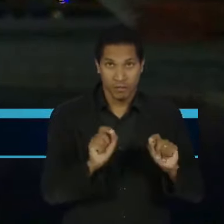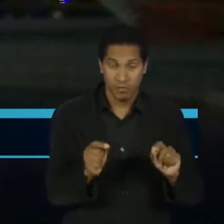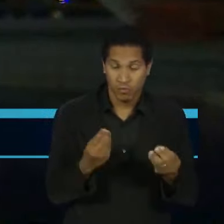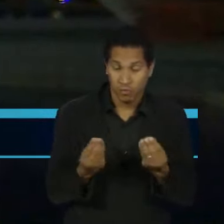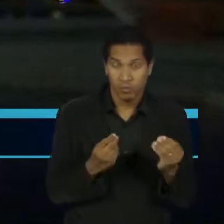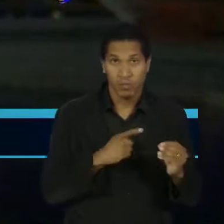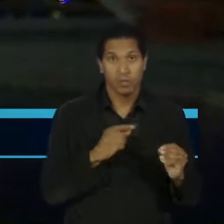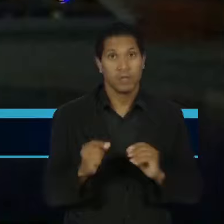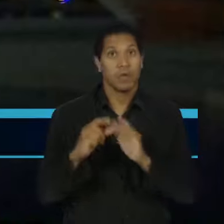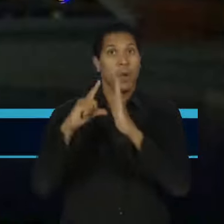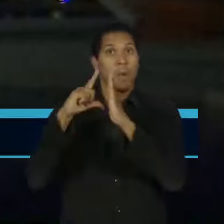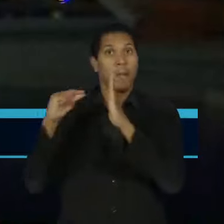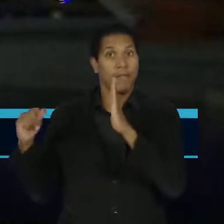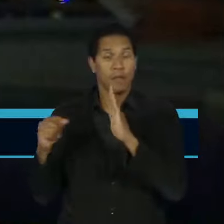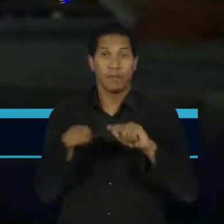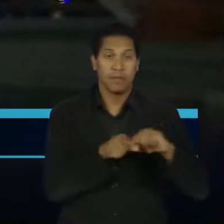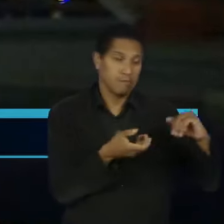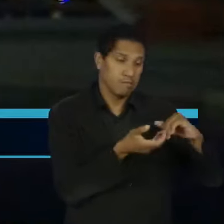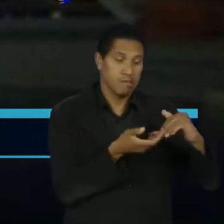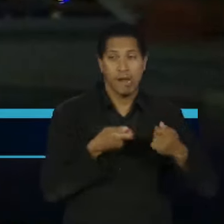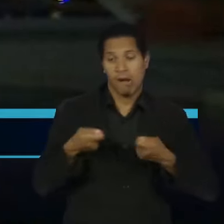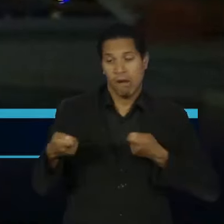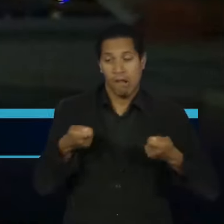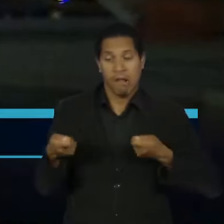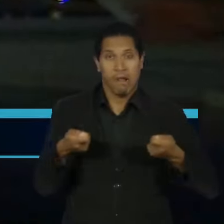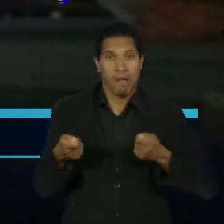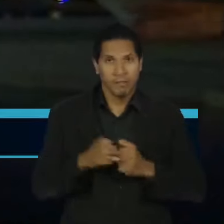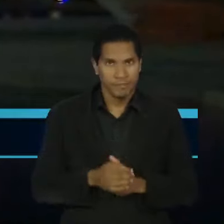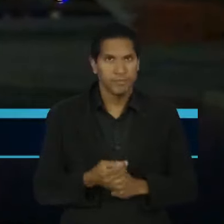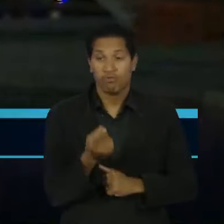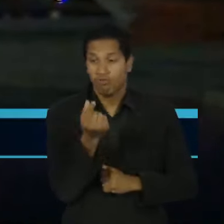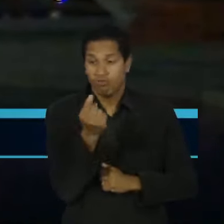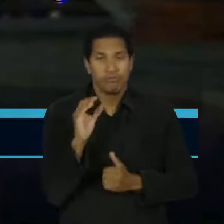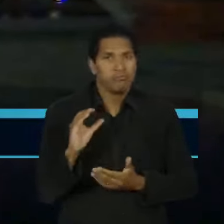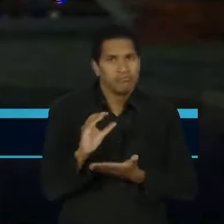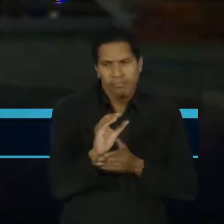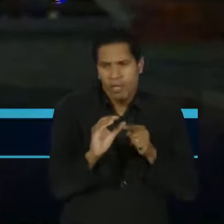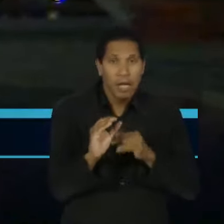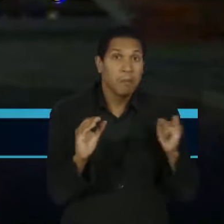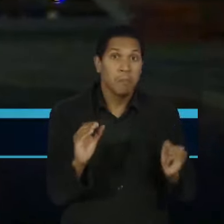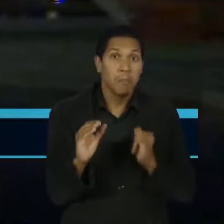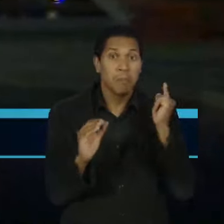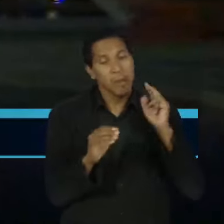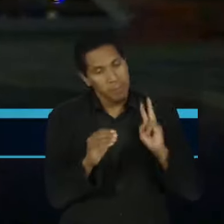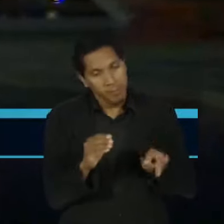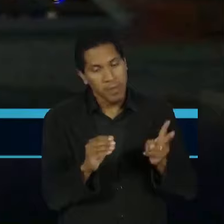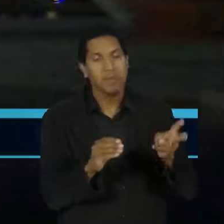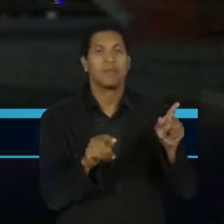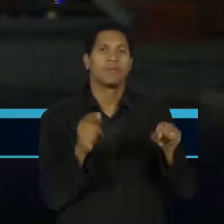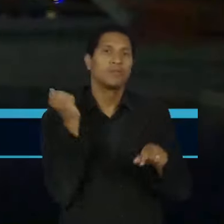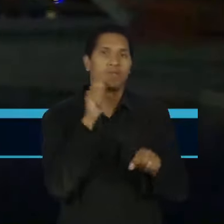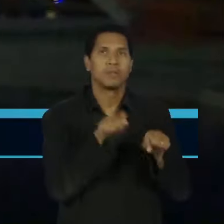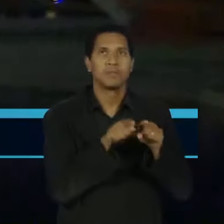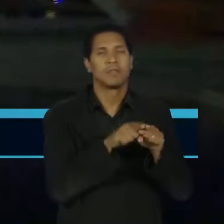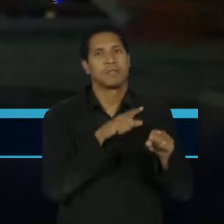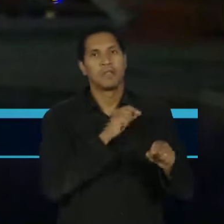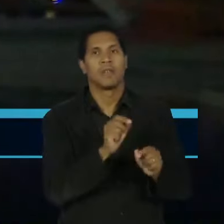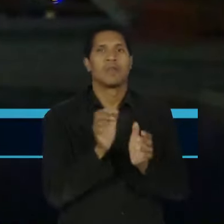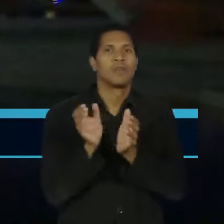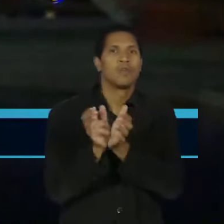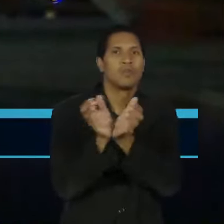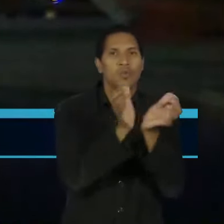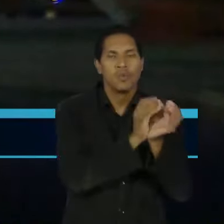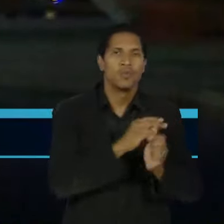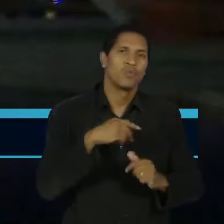controle do orçamento da União. Esse recurso é considerado essencial para manter e ampliar a influência dos